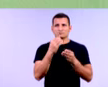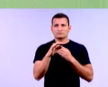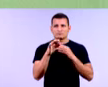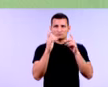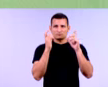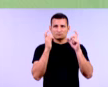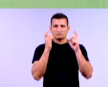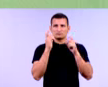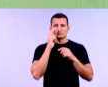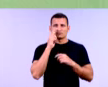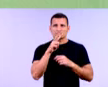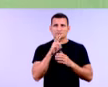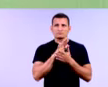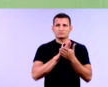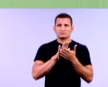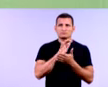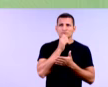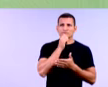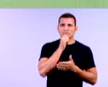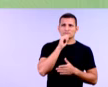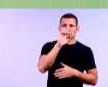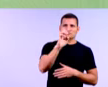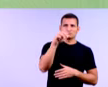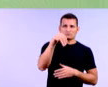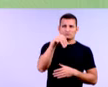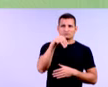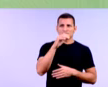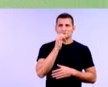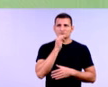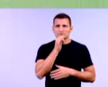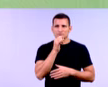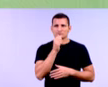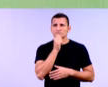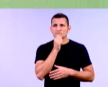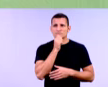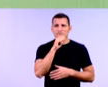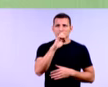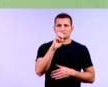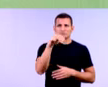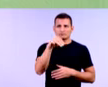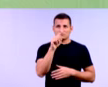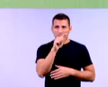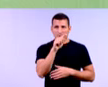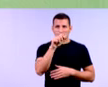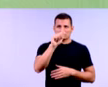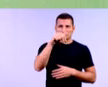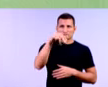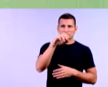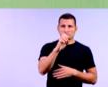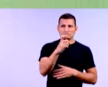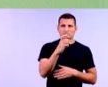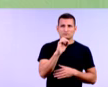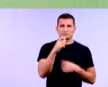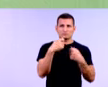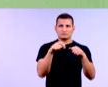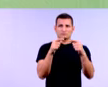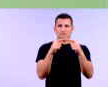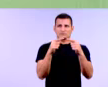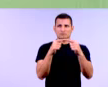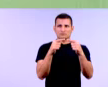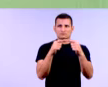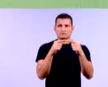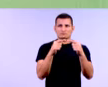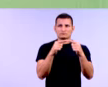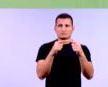Viu que não feminino. tem o em? Se não tem o em, esse anexo aqui vai ter que combinar com